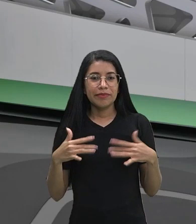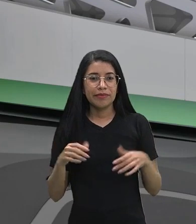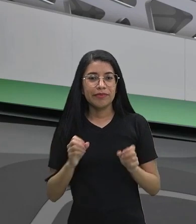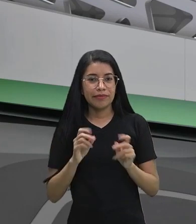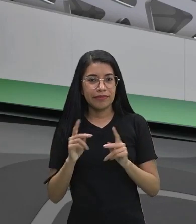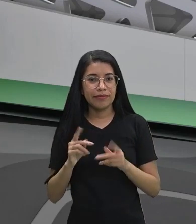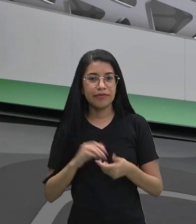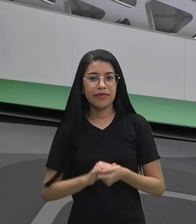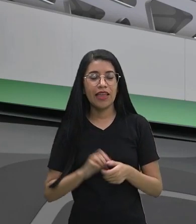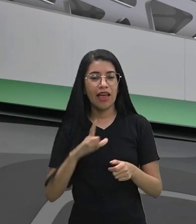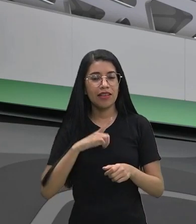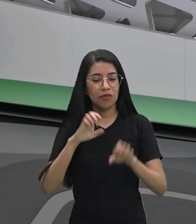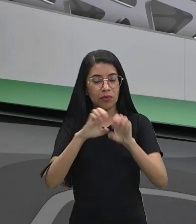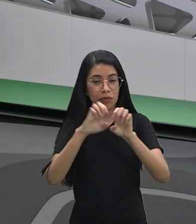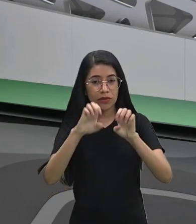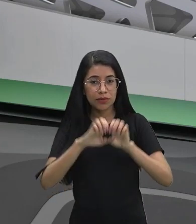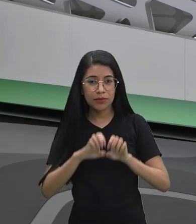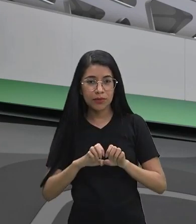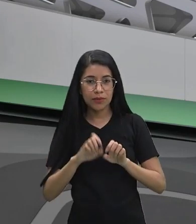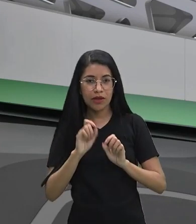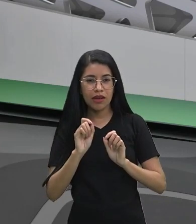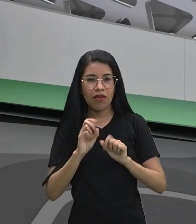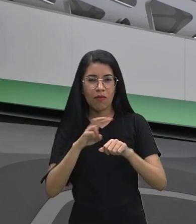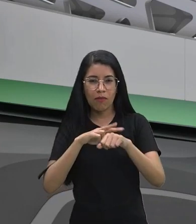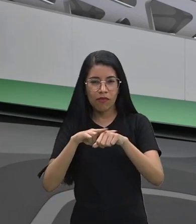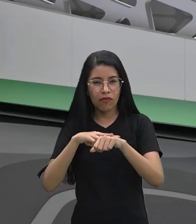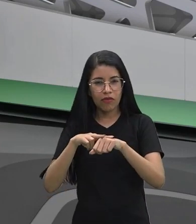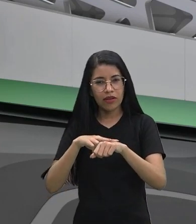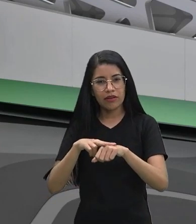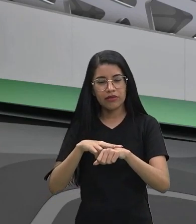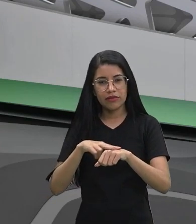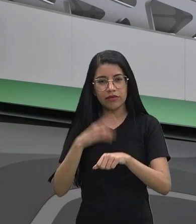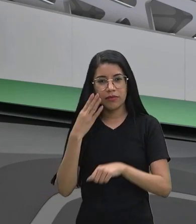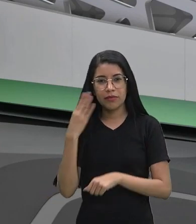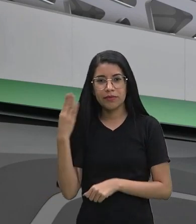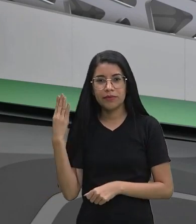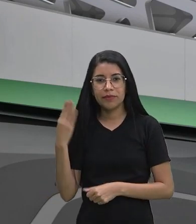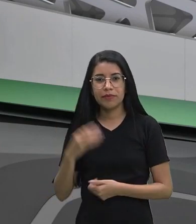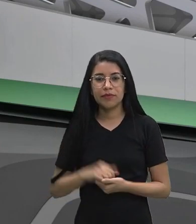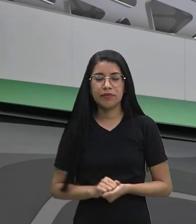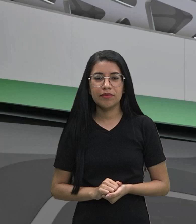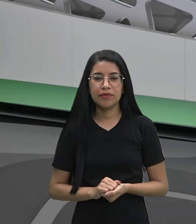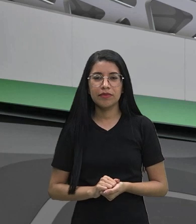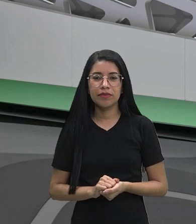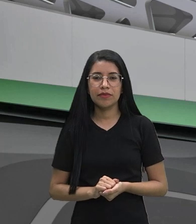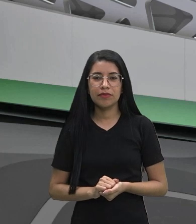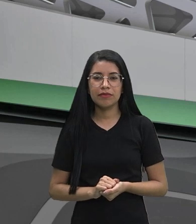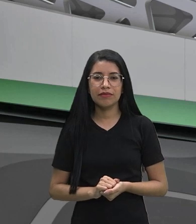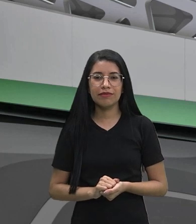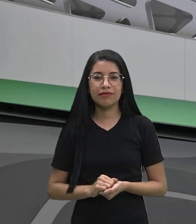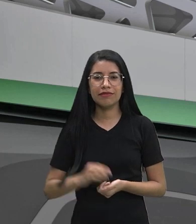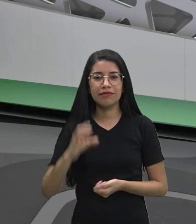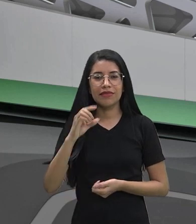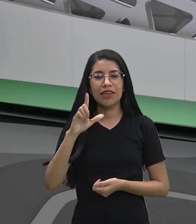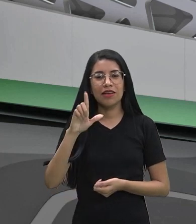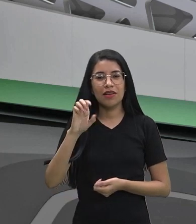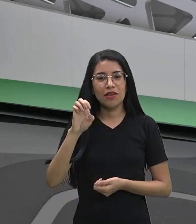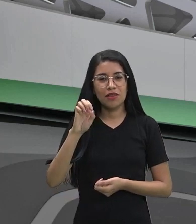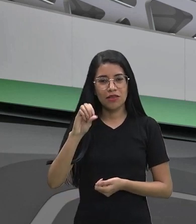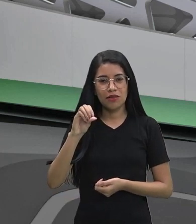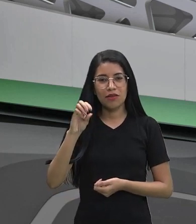uma estrutura aqui, uma estrutura verde, aqui, ó, chamada de cloroplasto. A